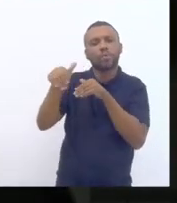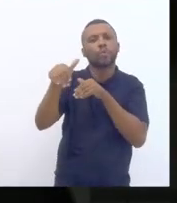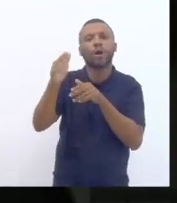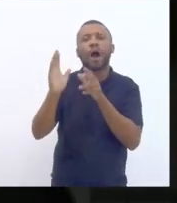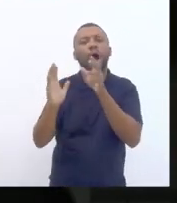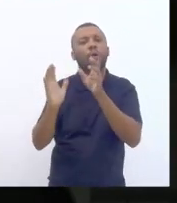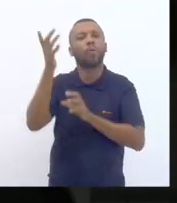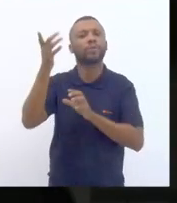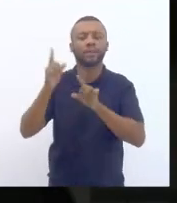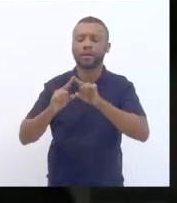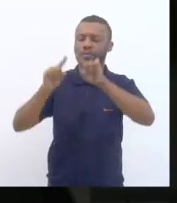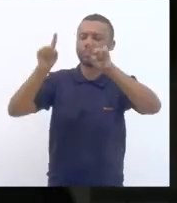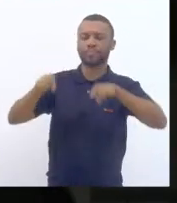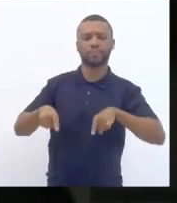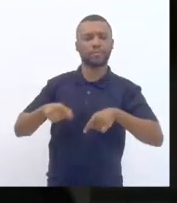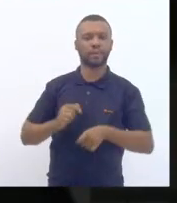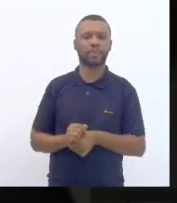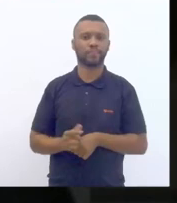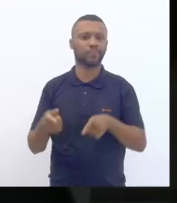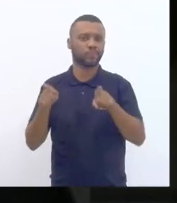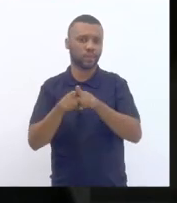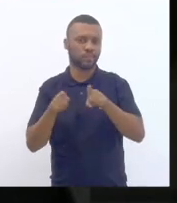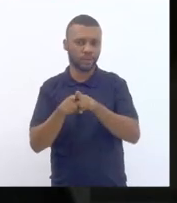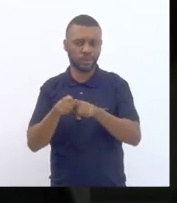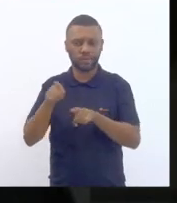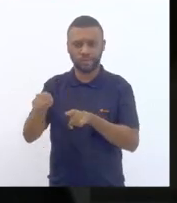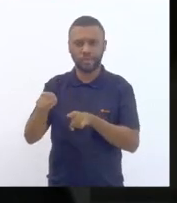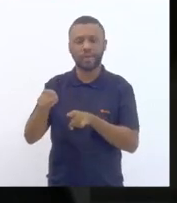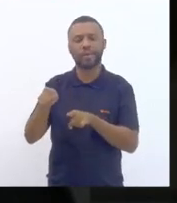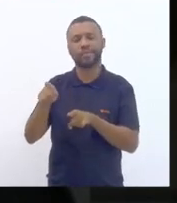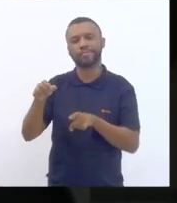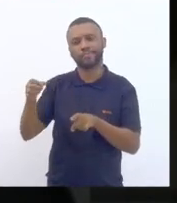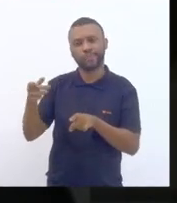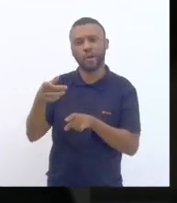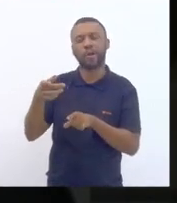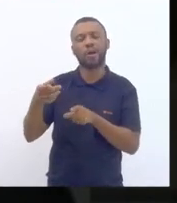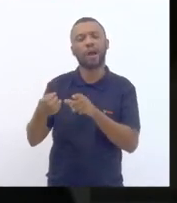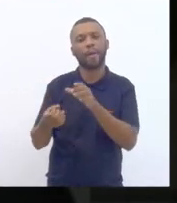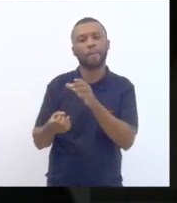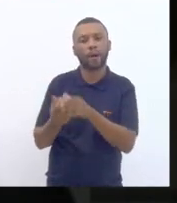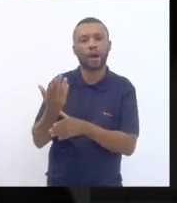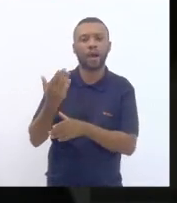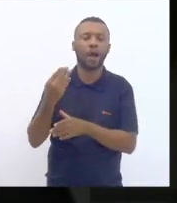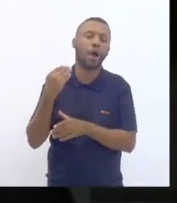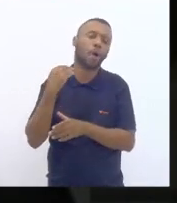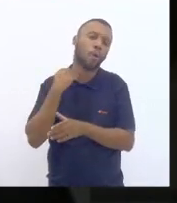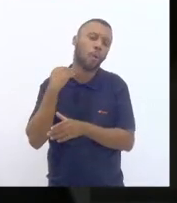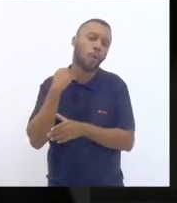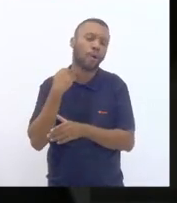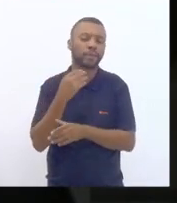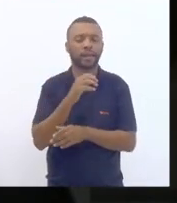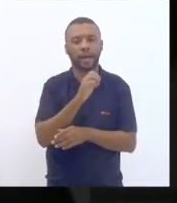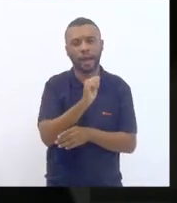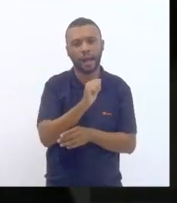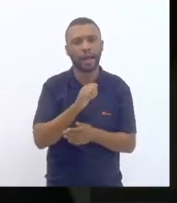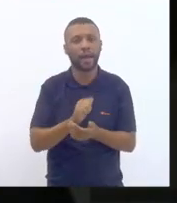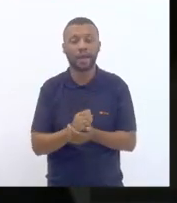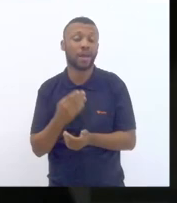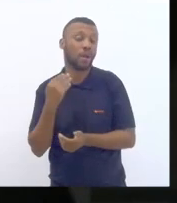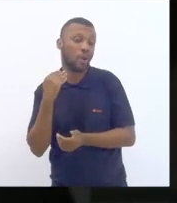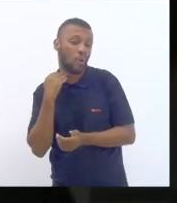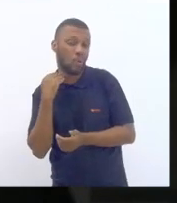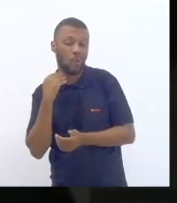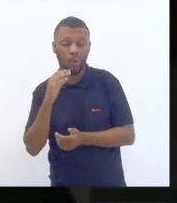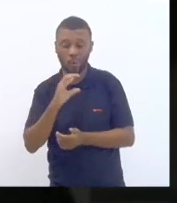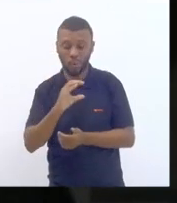também foi objeto de aberturas de contas chamava quanto a e b para provisionar